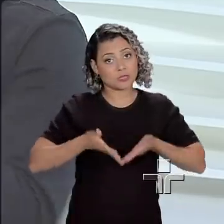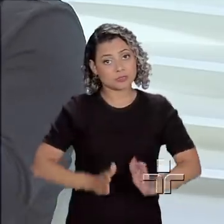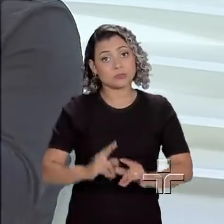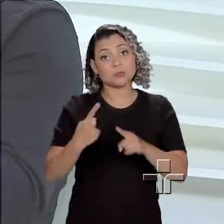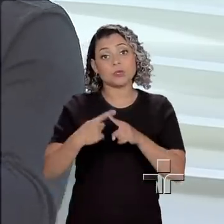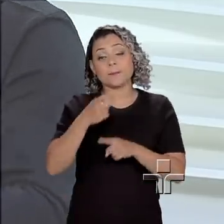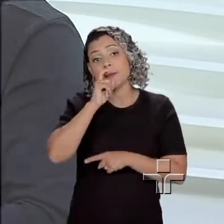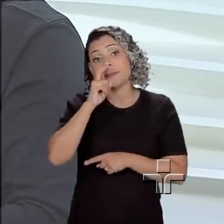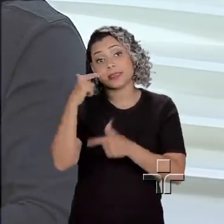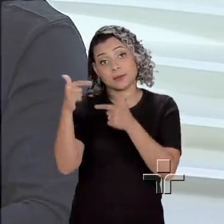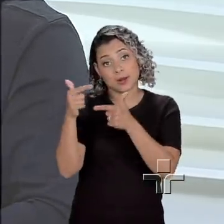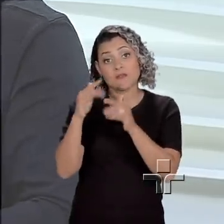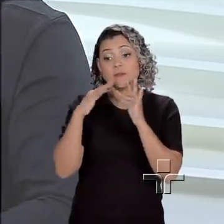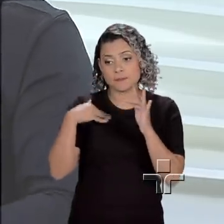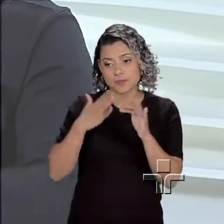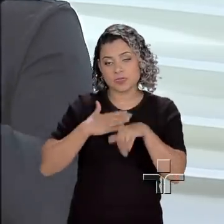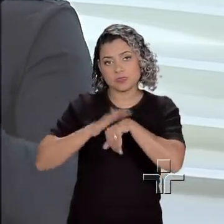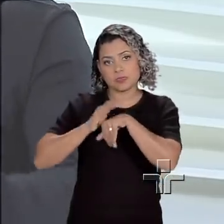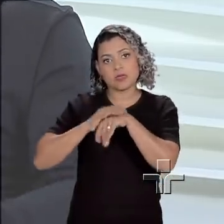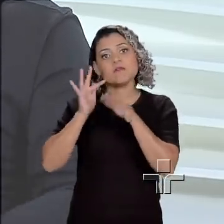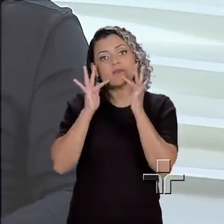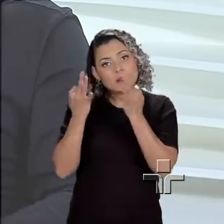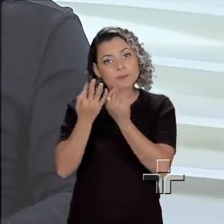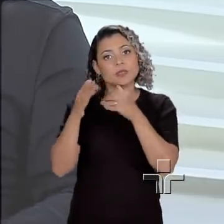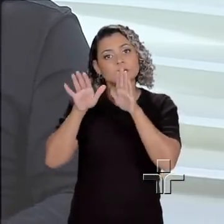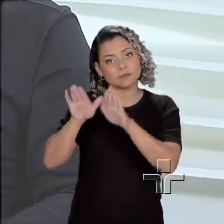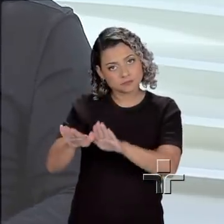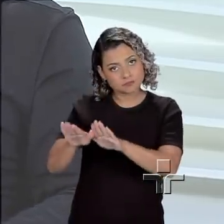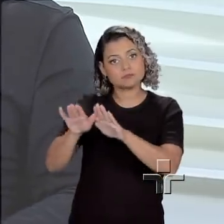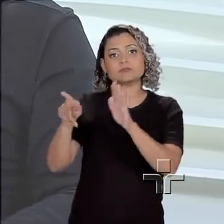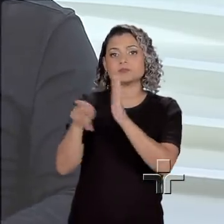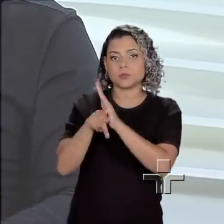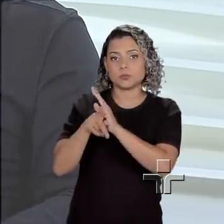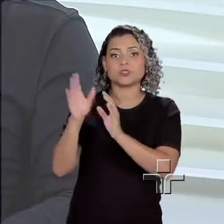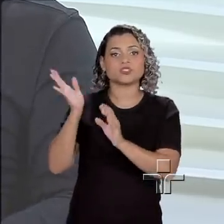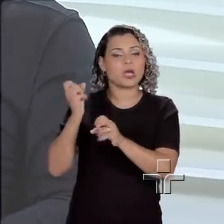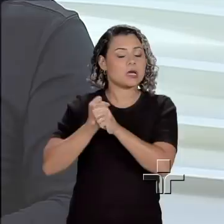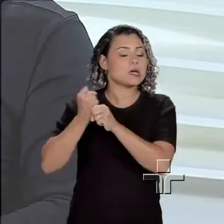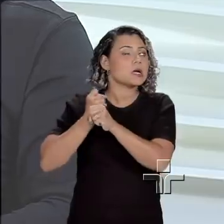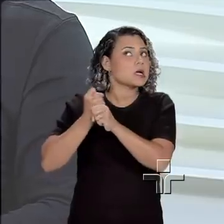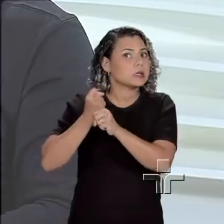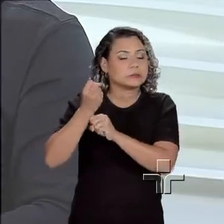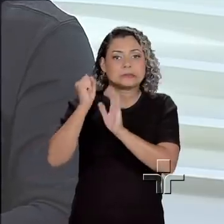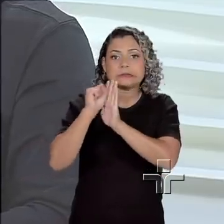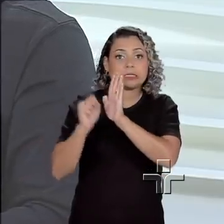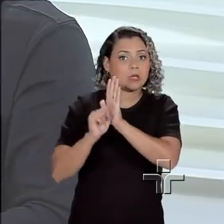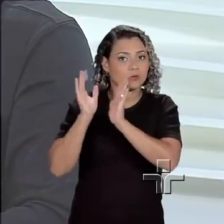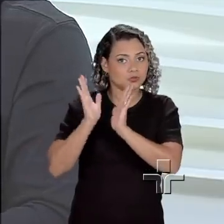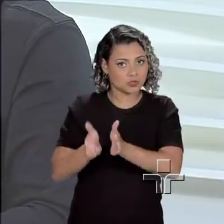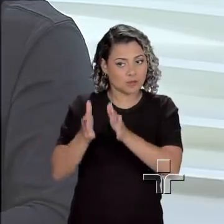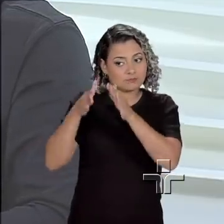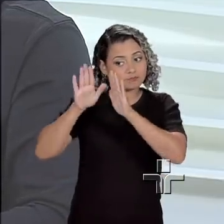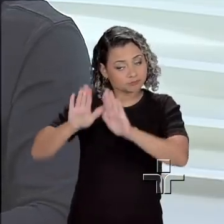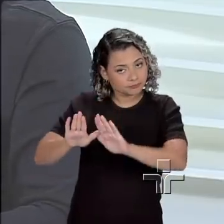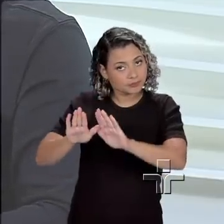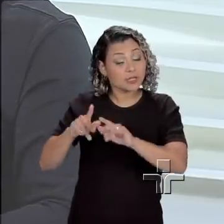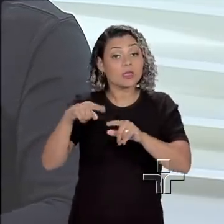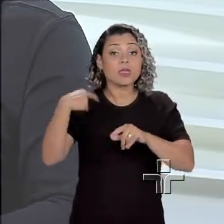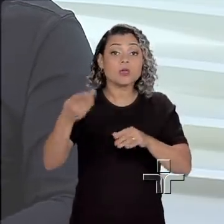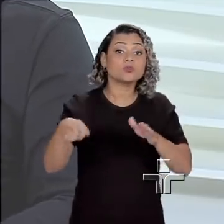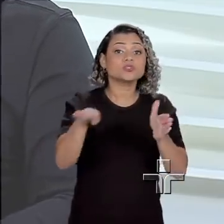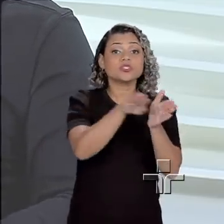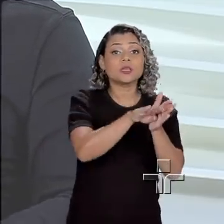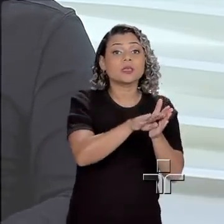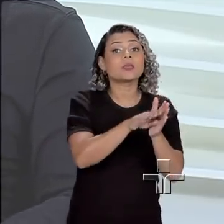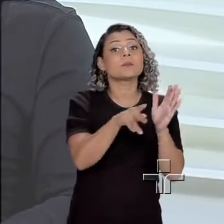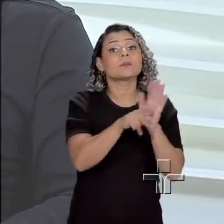aí, minha família é de lá. Né? Minha família, historicamente, é de Taperoá e está lá há séculos. Mas, quando eu cheguei em Recife, tinha um pessoal que